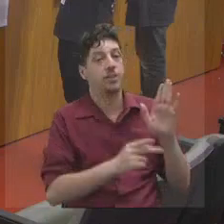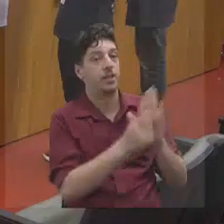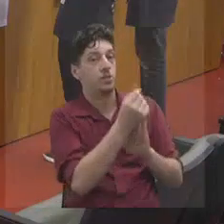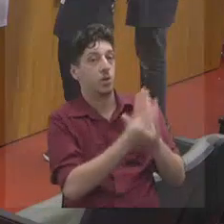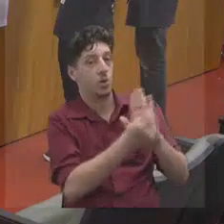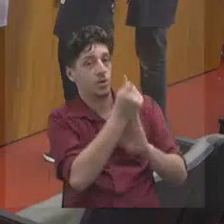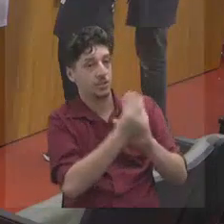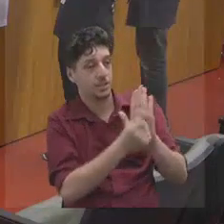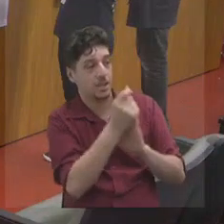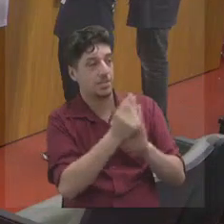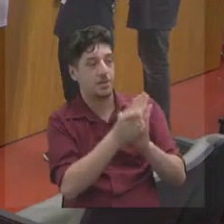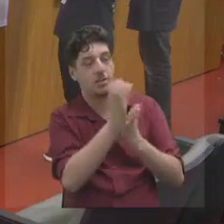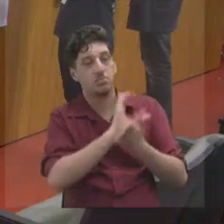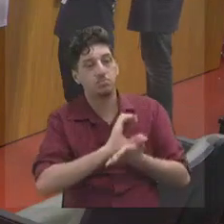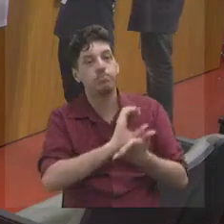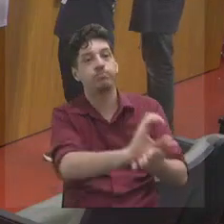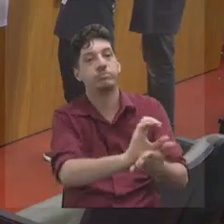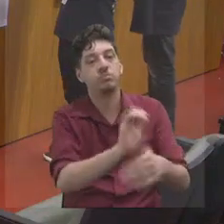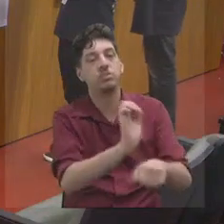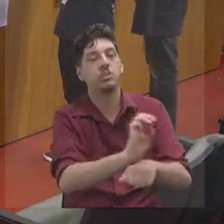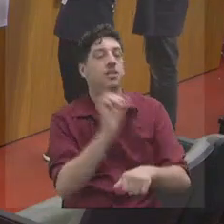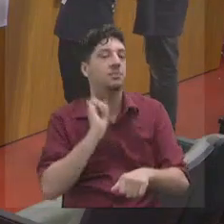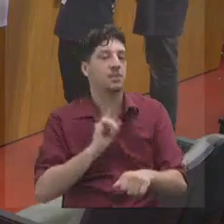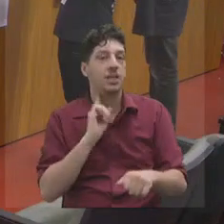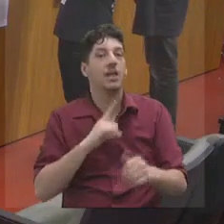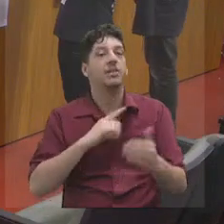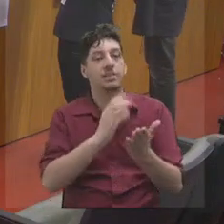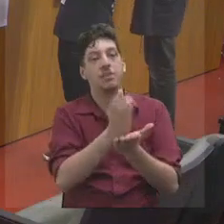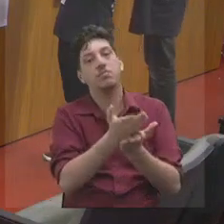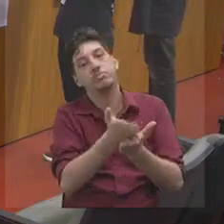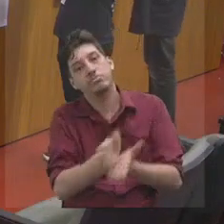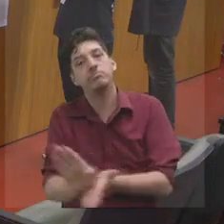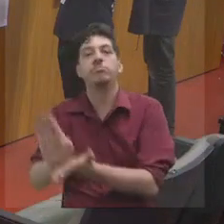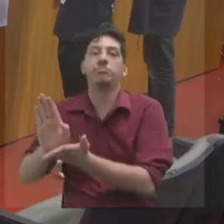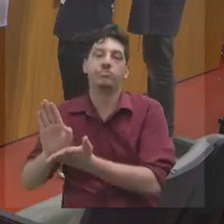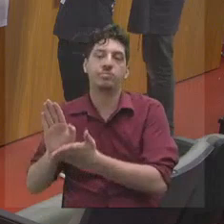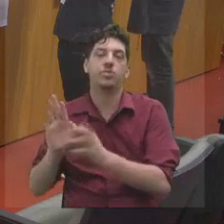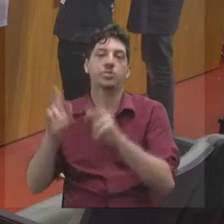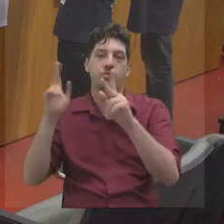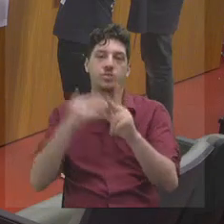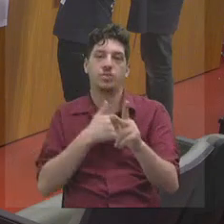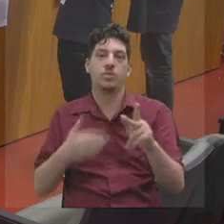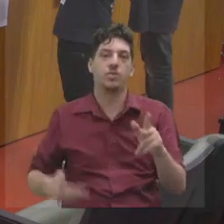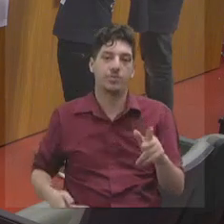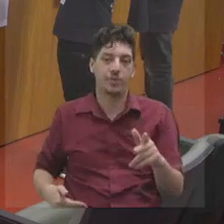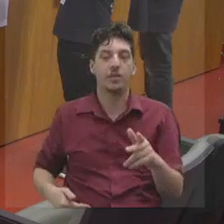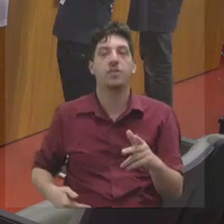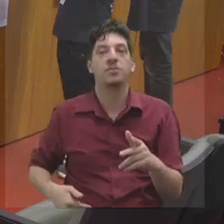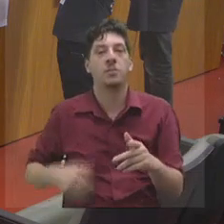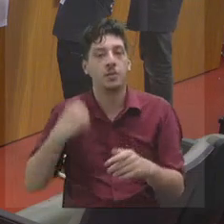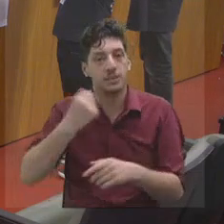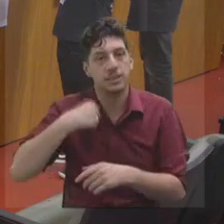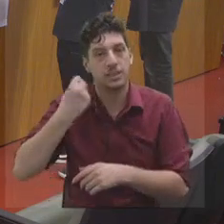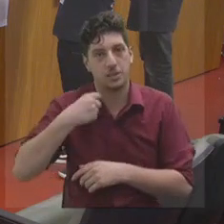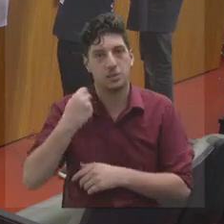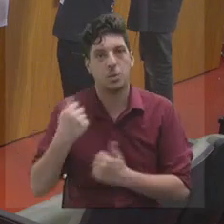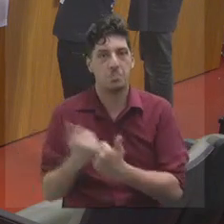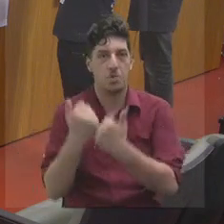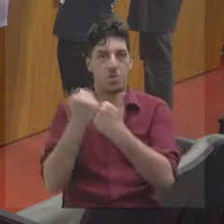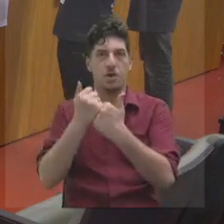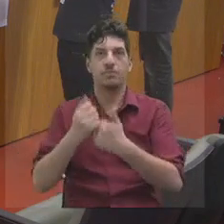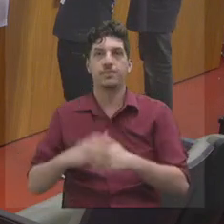aplicado destinado pelo Estado de Minas Gerais é no governo passado apoiado pelo pelo Senador Cleitinho